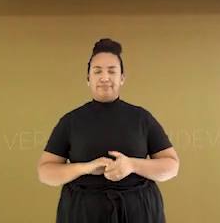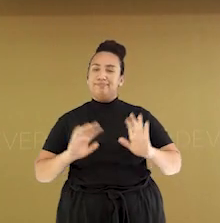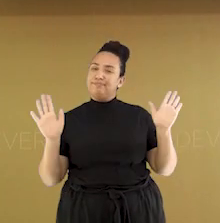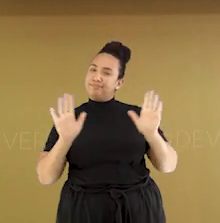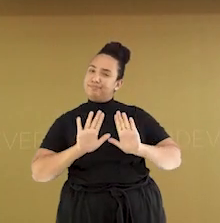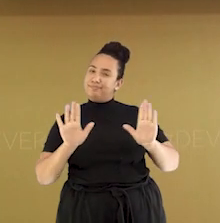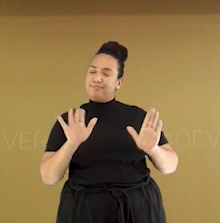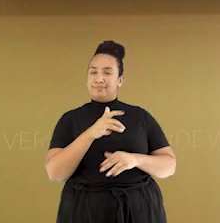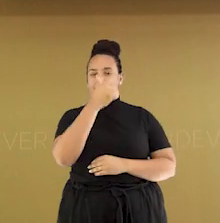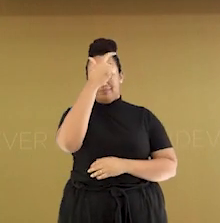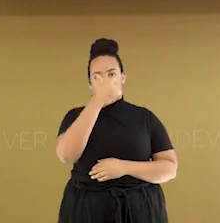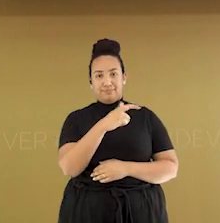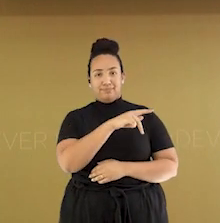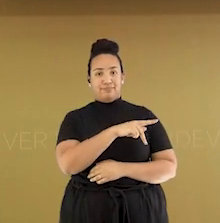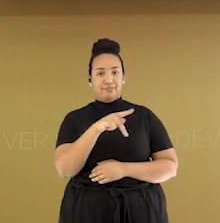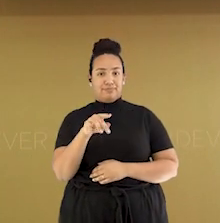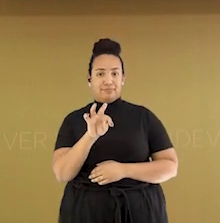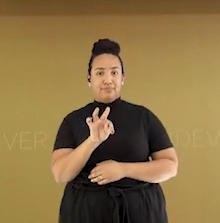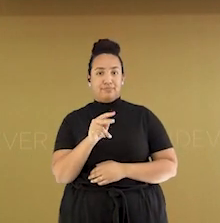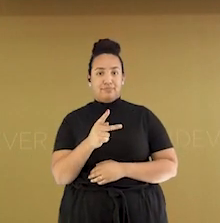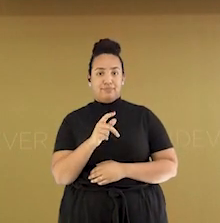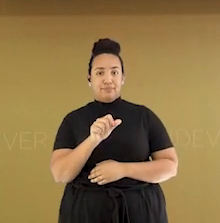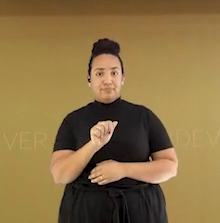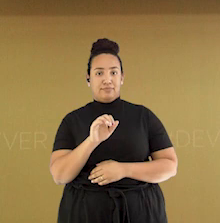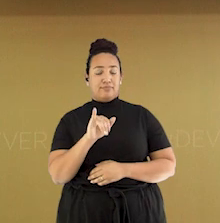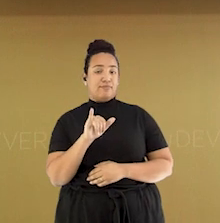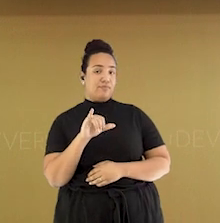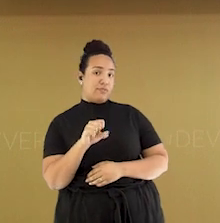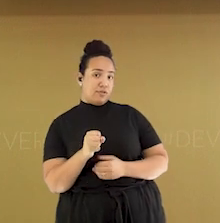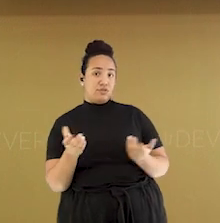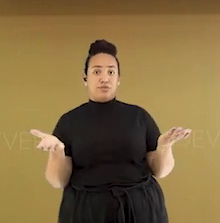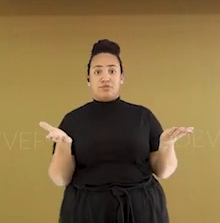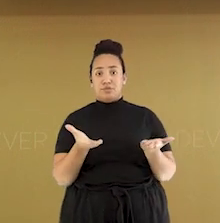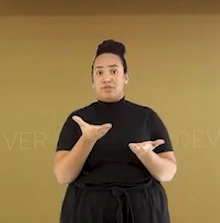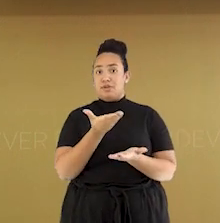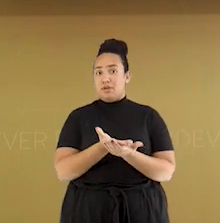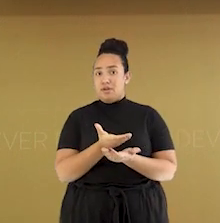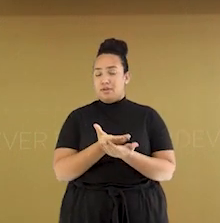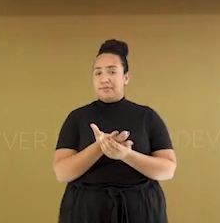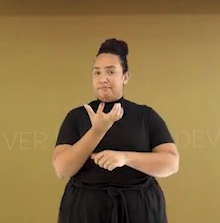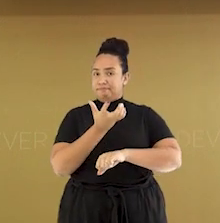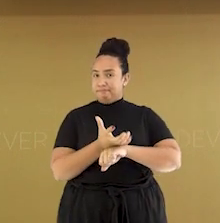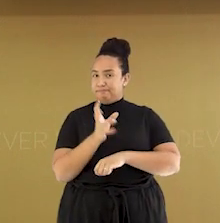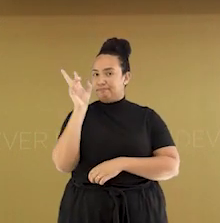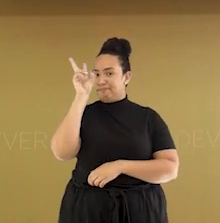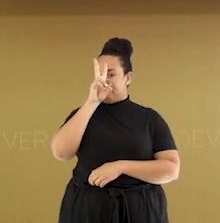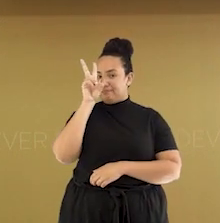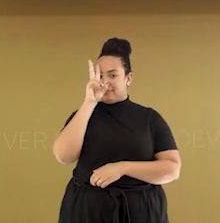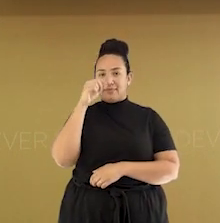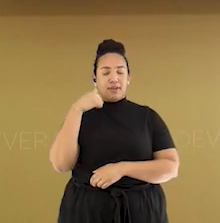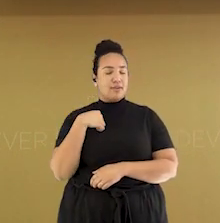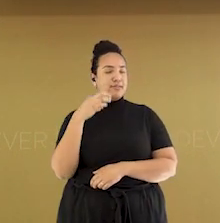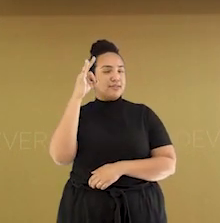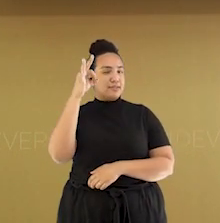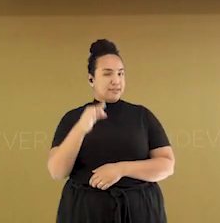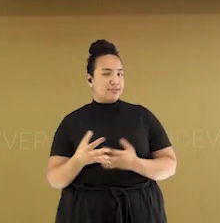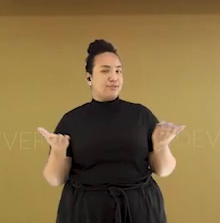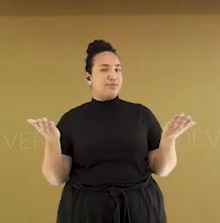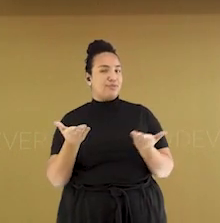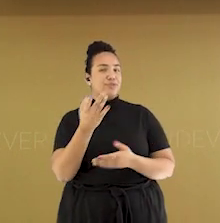Olá, eu sou a professora Thaís e hoje teremos mais uma aula de História. Eu tenho certeza que hoje você vai aprender